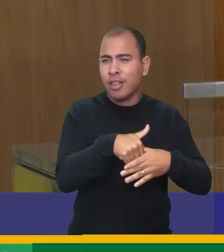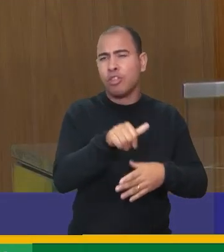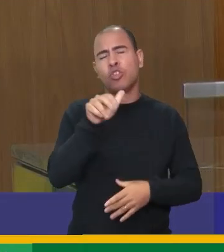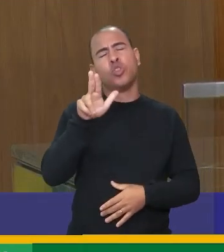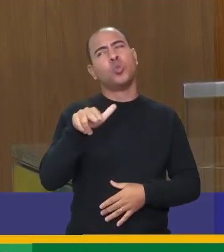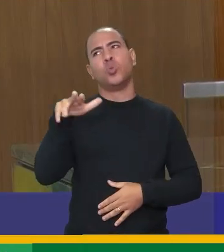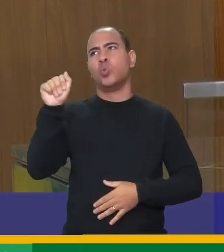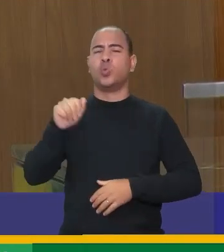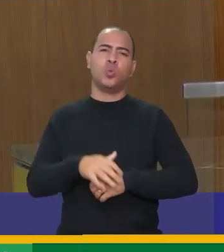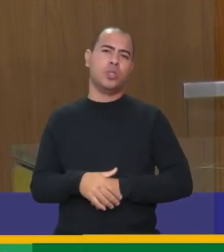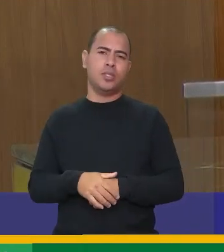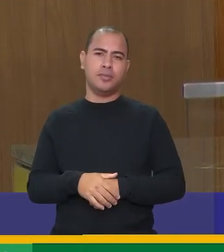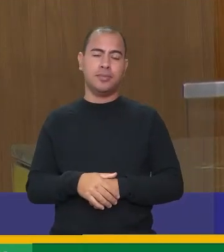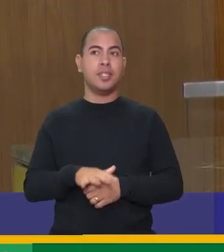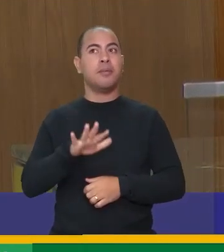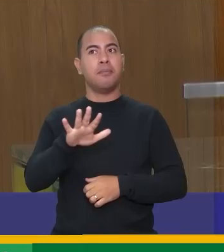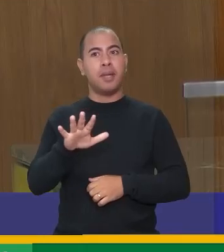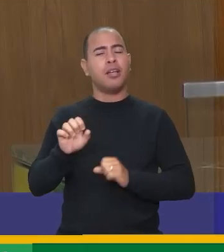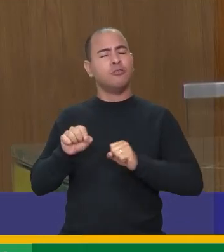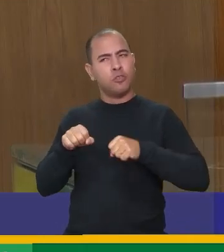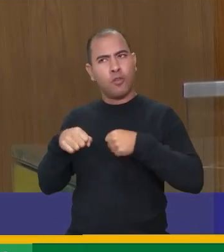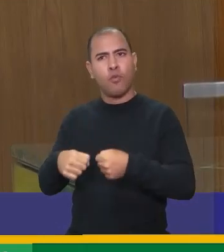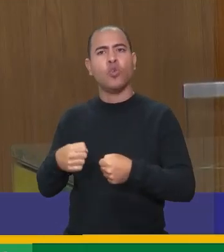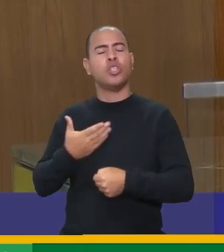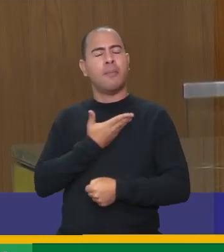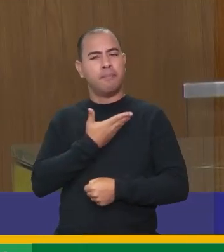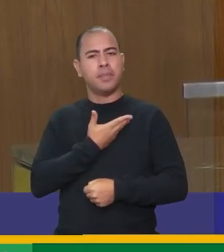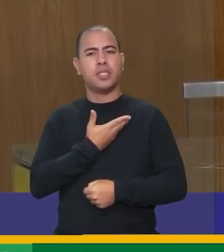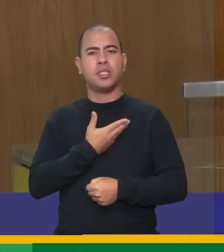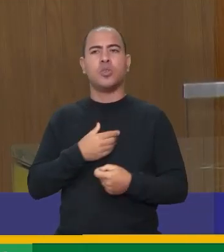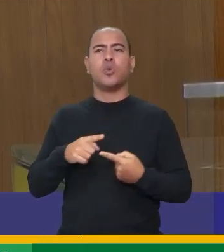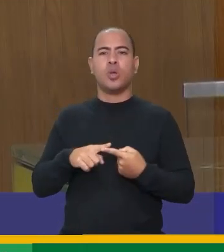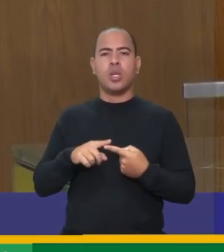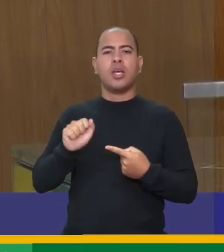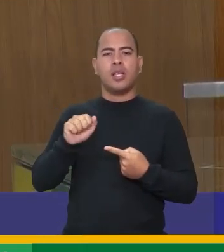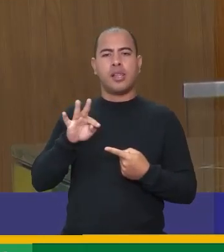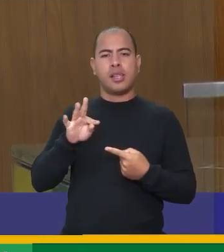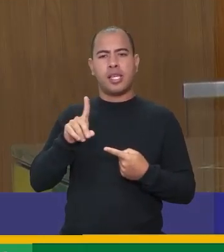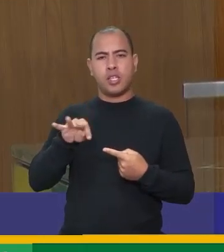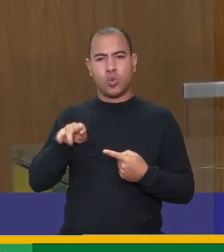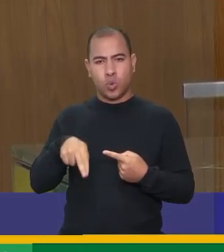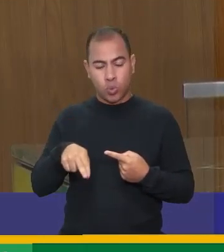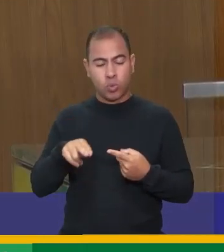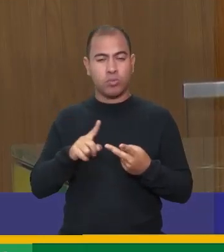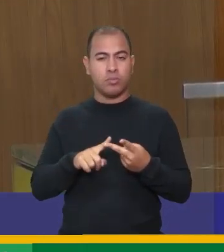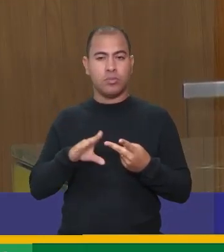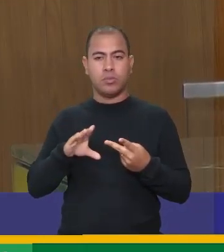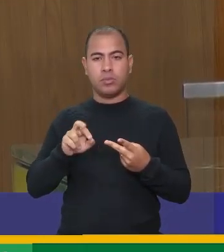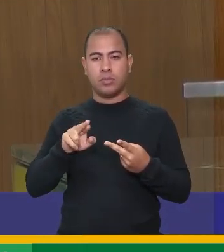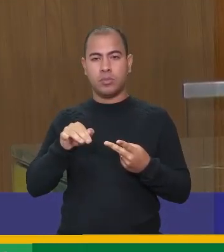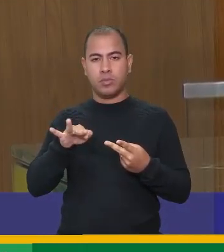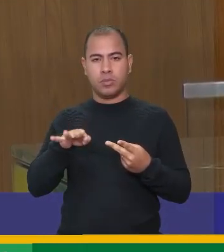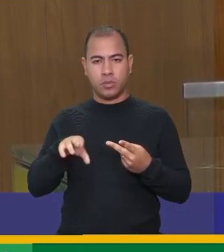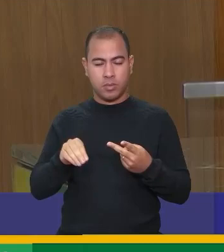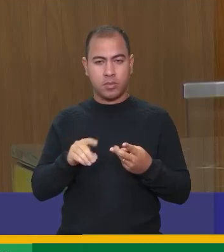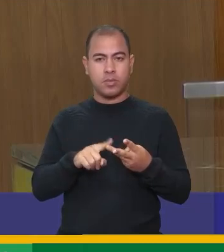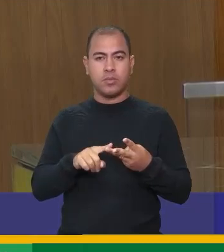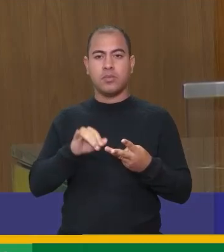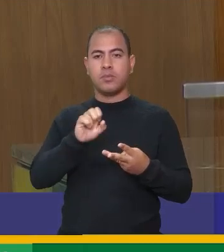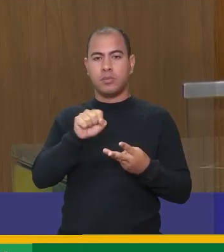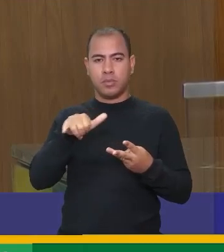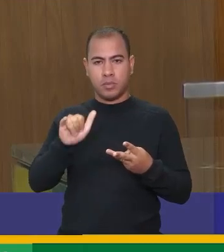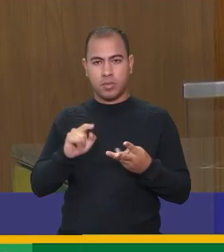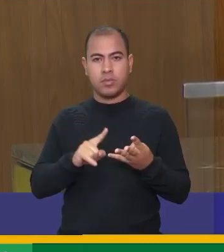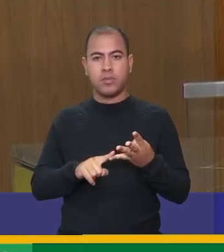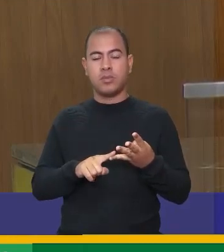Fred Rodrigues usou a Tribuna para falar sobre um projeto de lei apresentado em fevereiro que proíbe